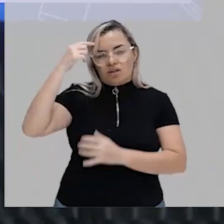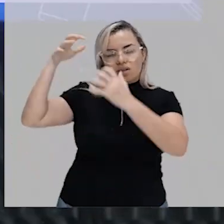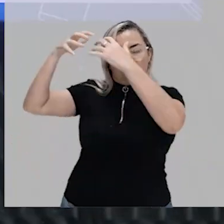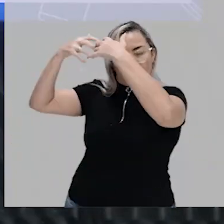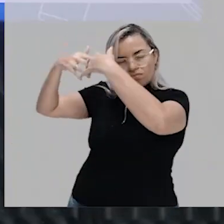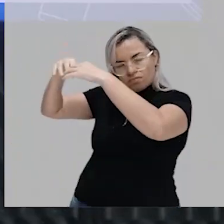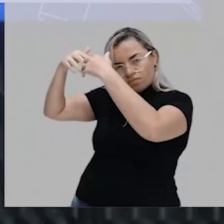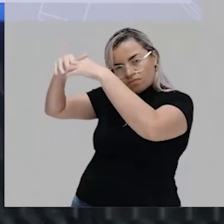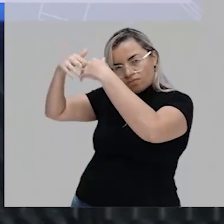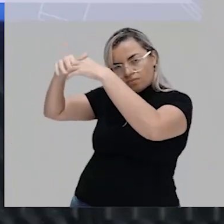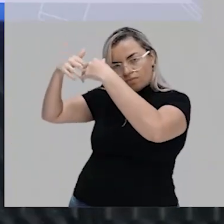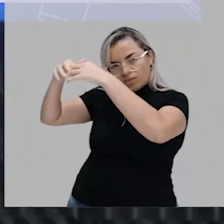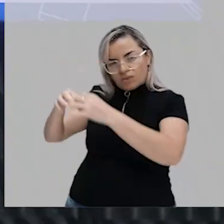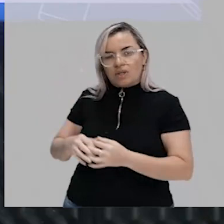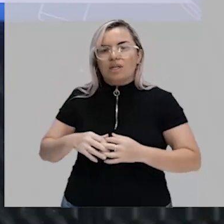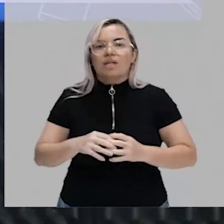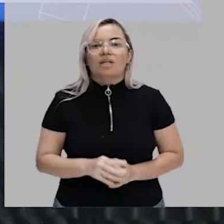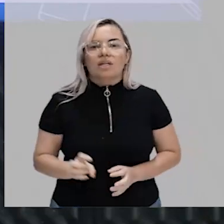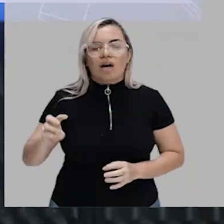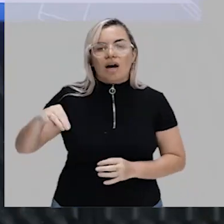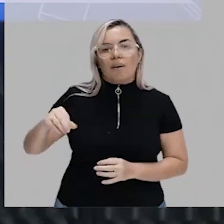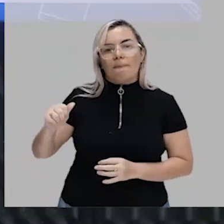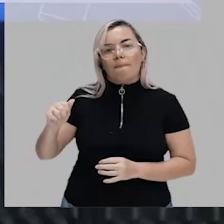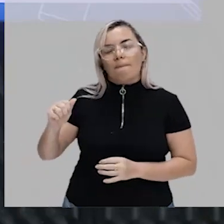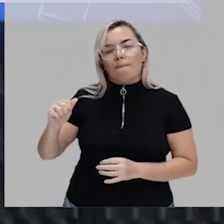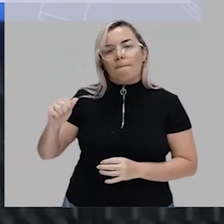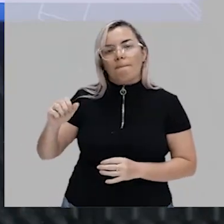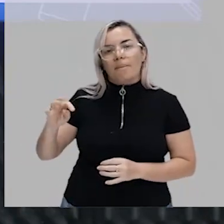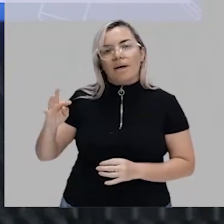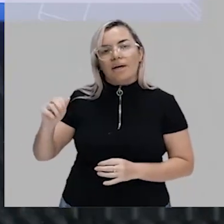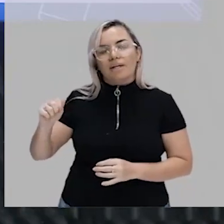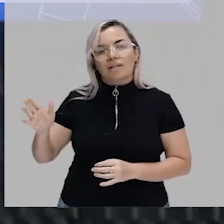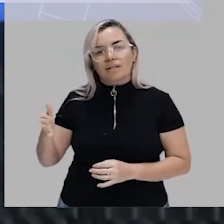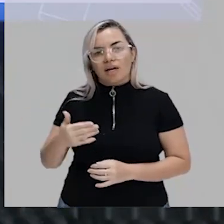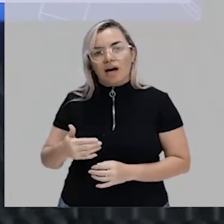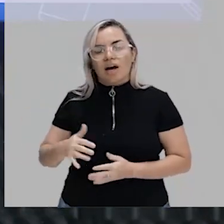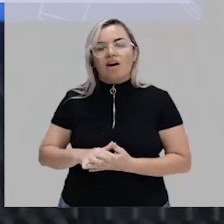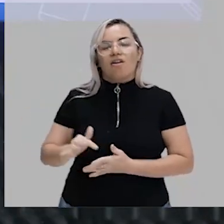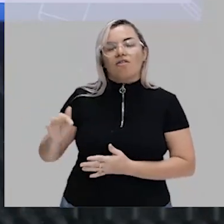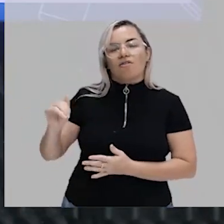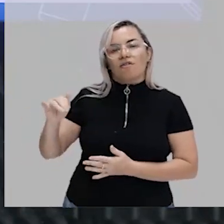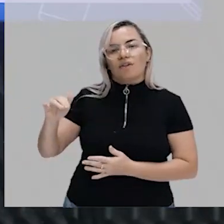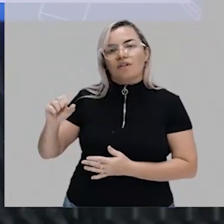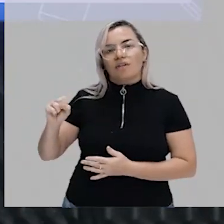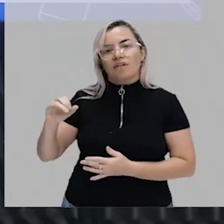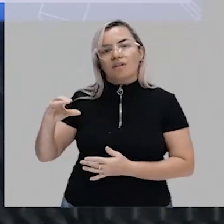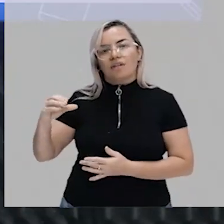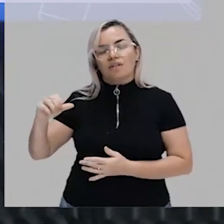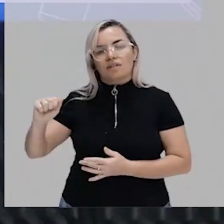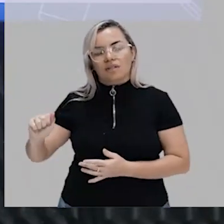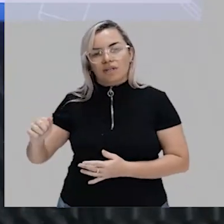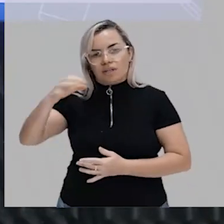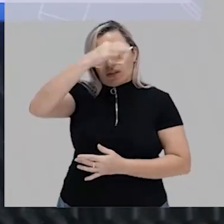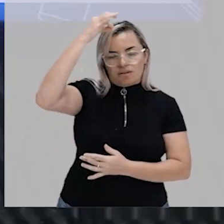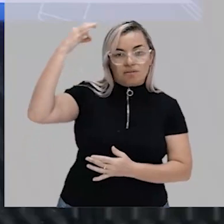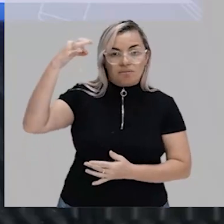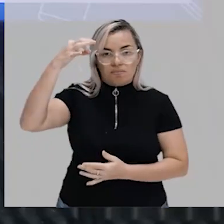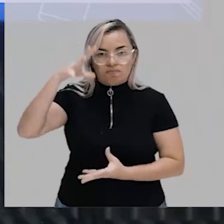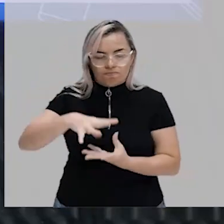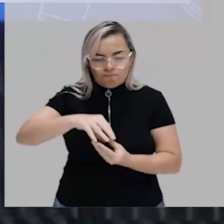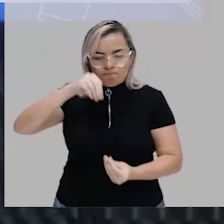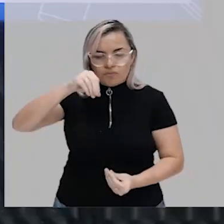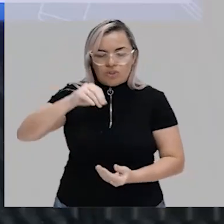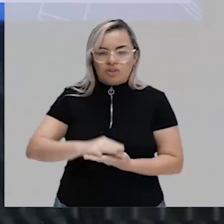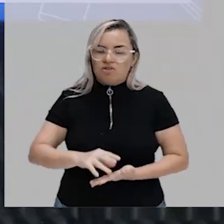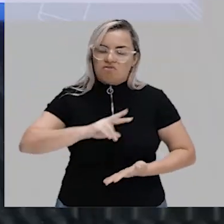lógica, você pensa na metafísica. Ou seja, a filosofia tem muitas áreas e muitos objetos de estudo. E é isso